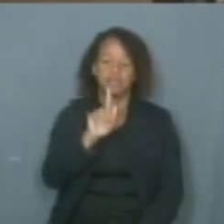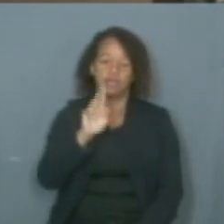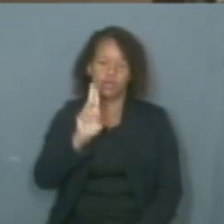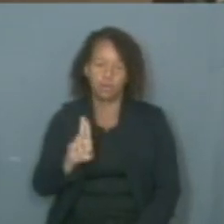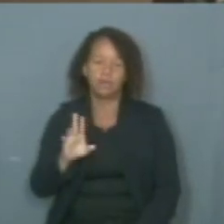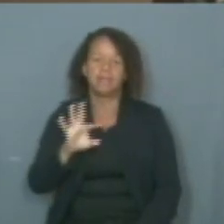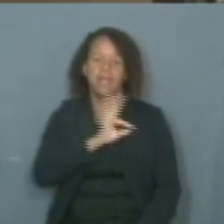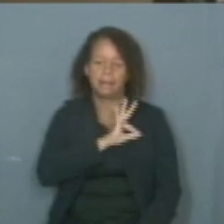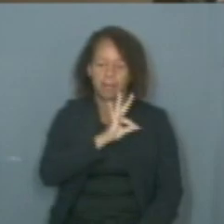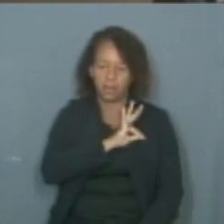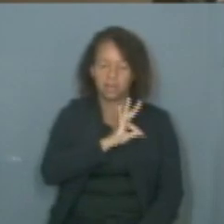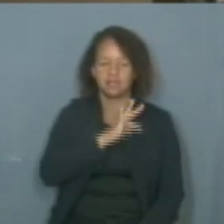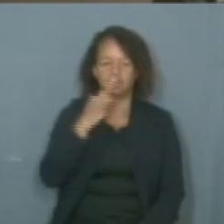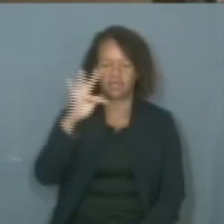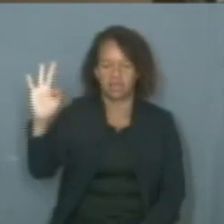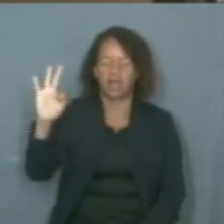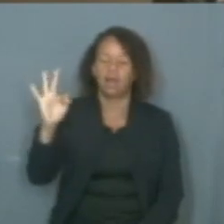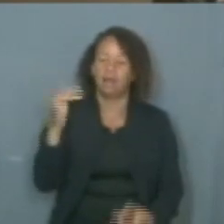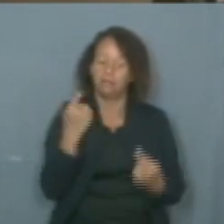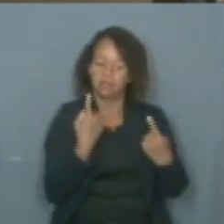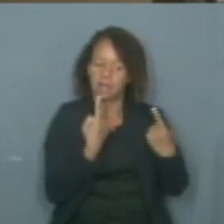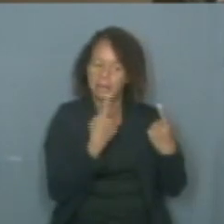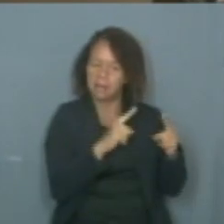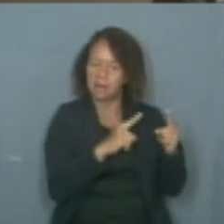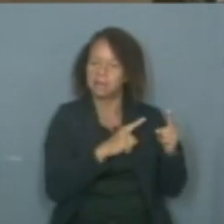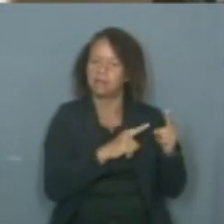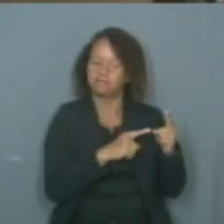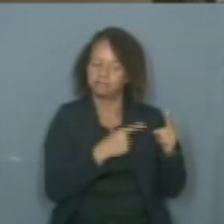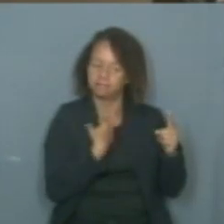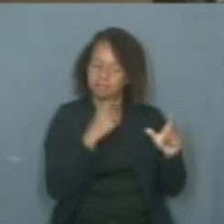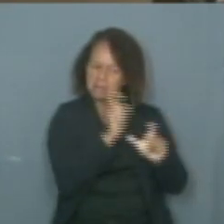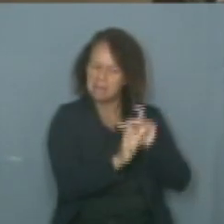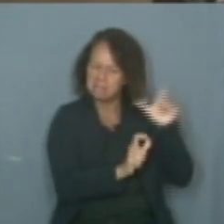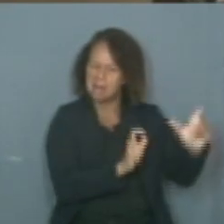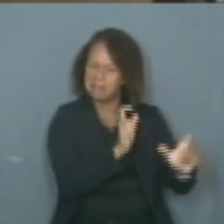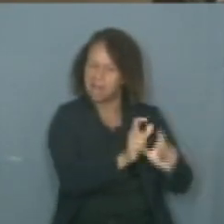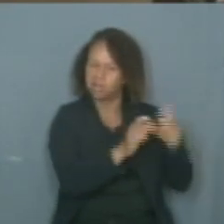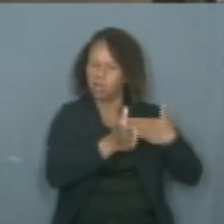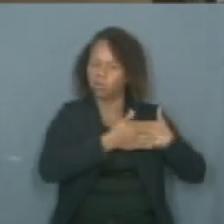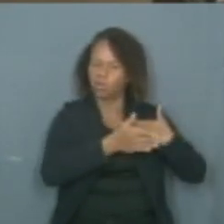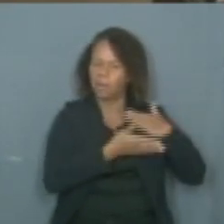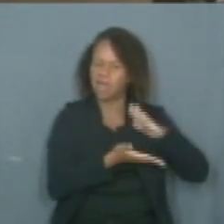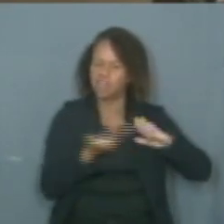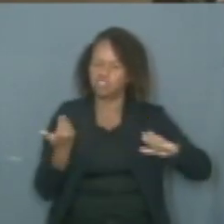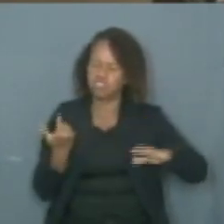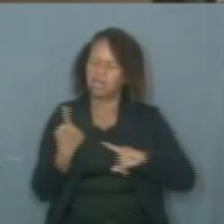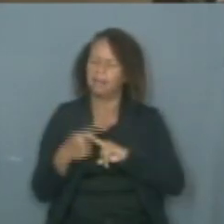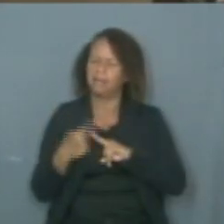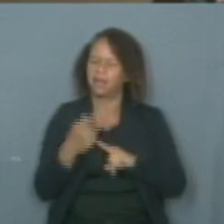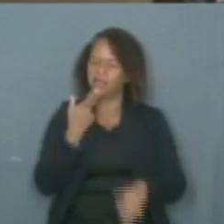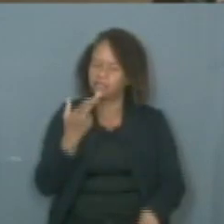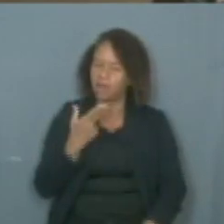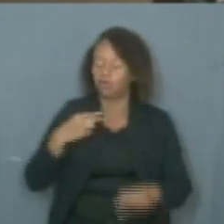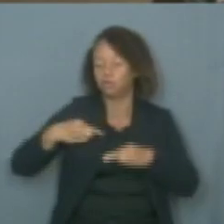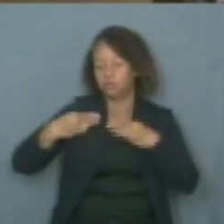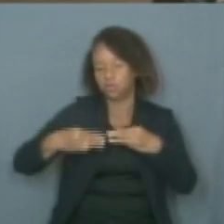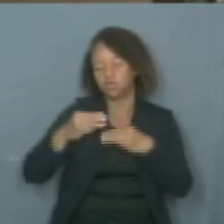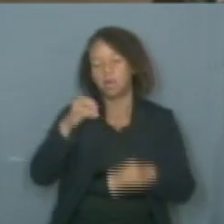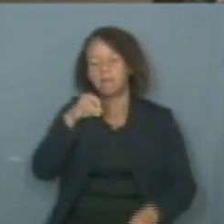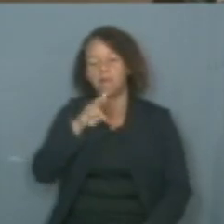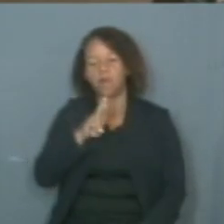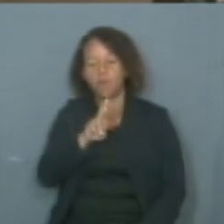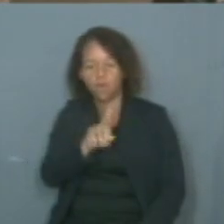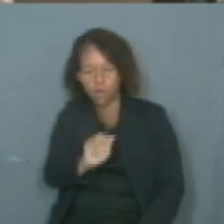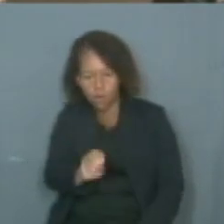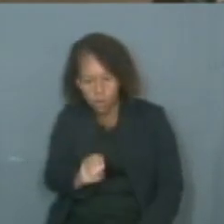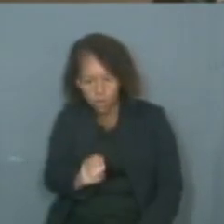Polícia Federal, que era ameaçada no governo Bolsonaro e tinha sua autonomia retirada, de acordo com a fala do ministro Moro.